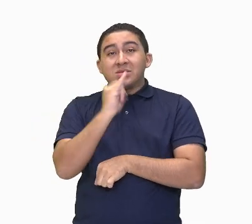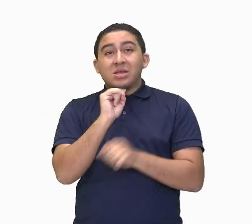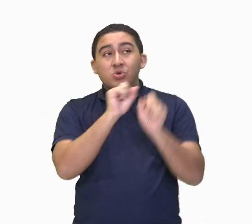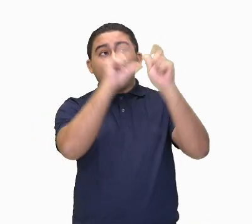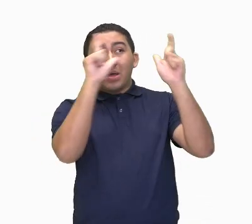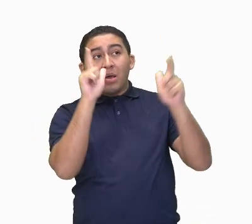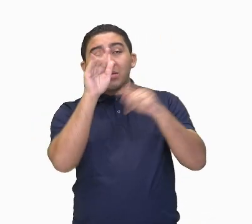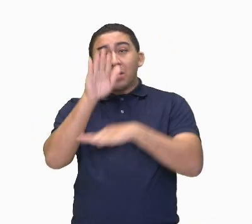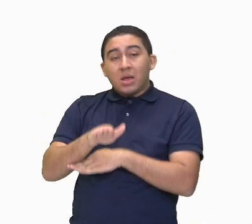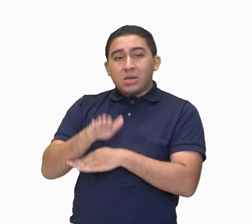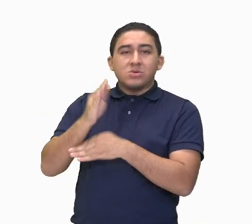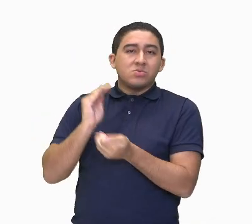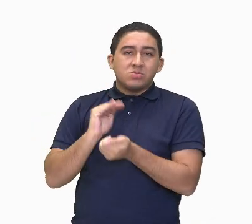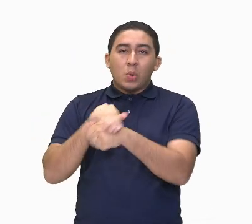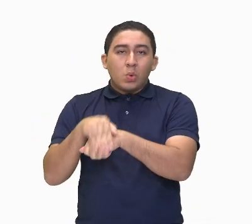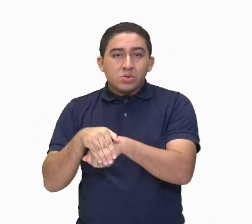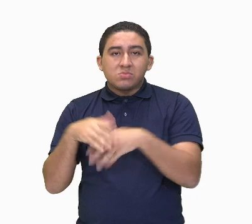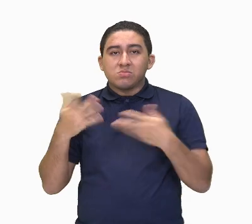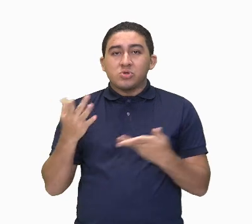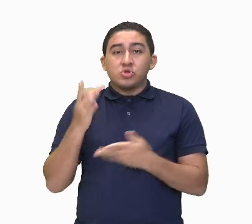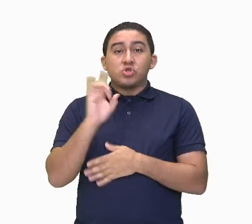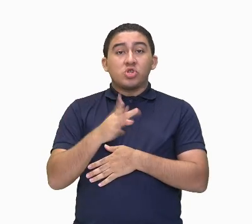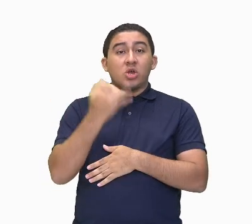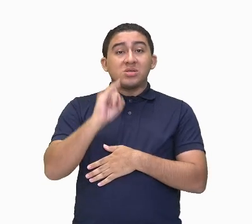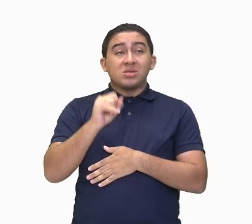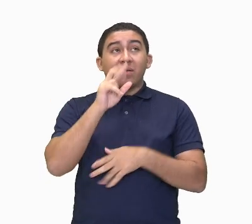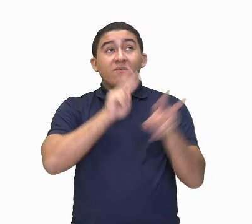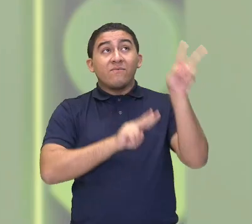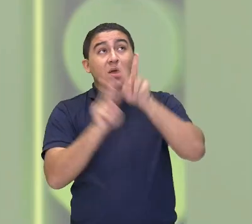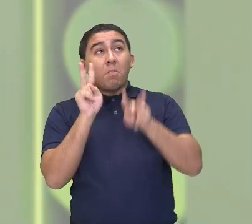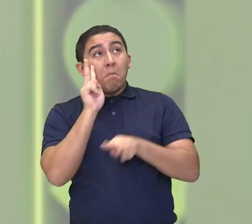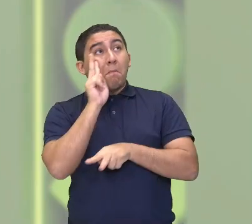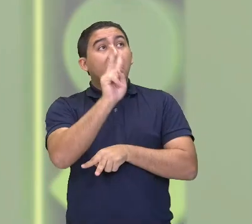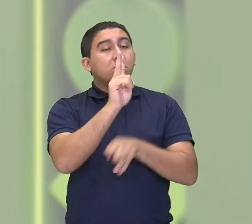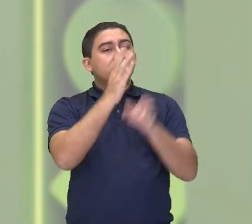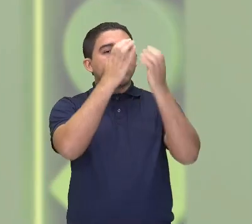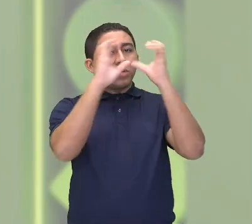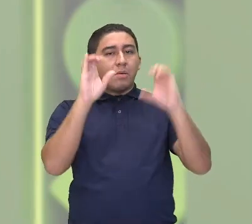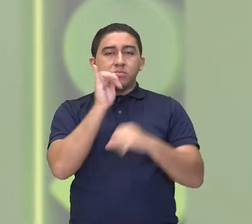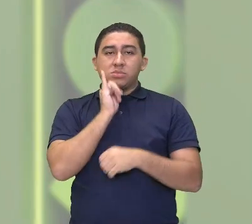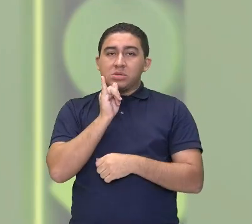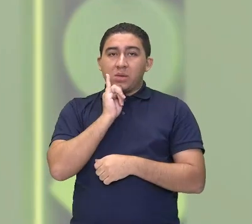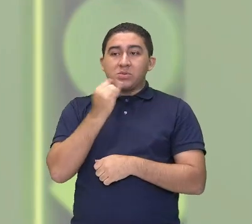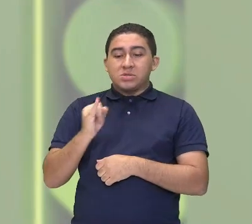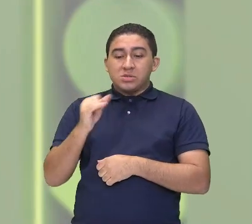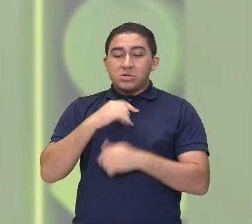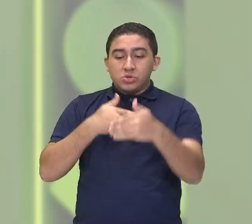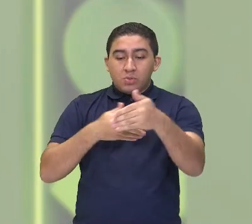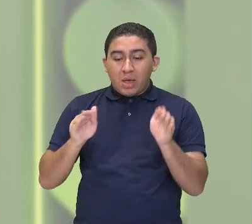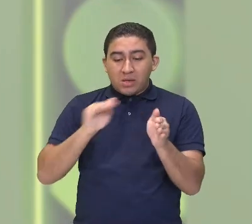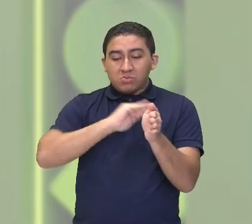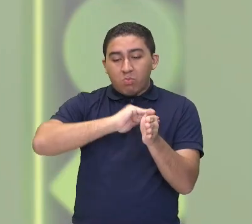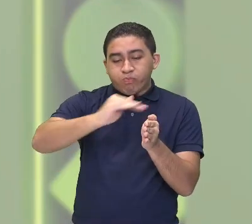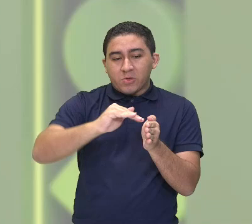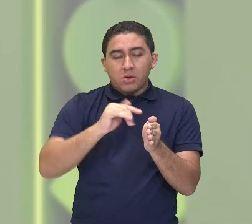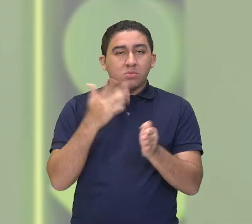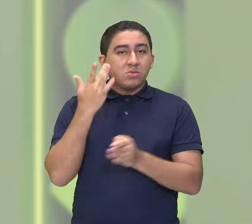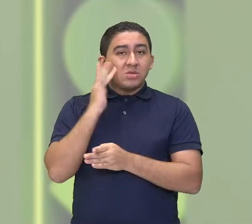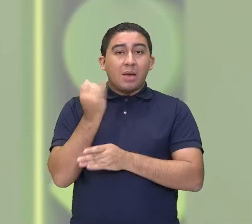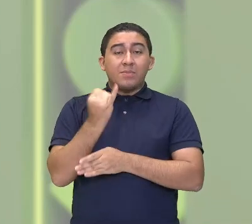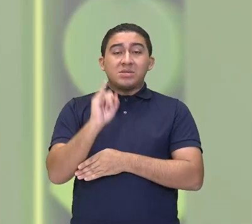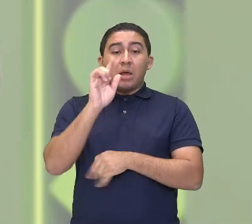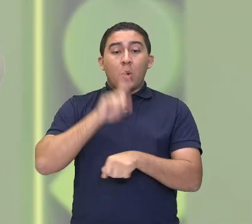se é de tarde, só se ela puder visualizar o céu, por exemplo. Se estiver num ambiente fechado, ela não sabe se é hora